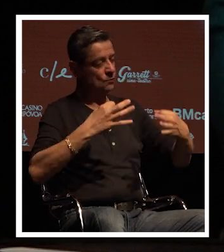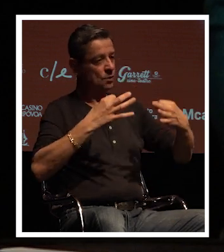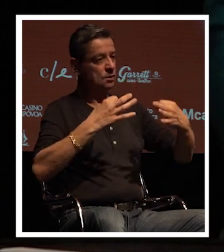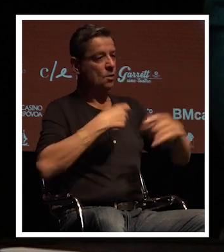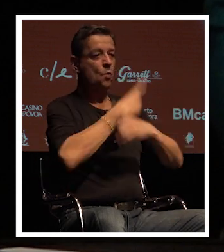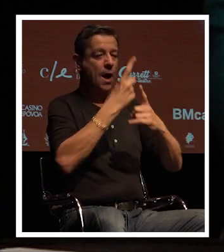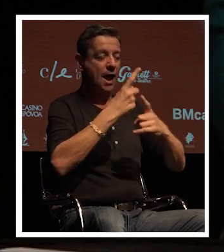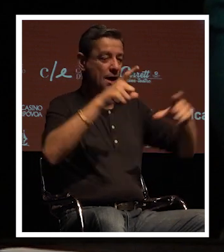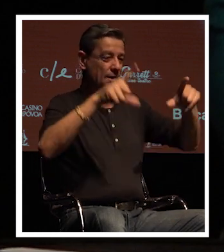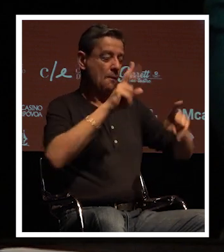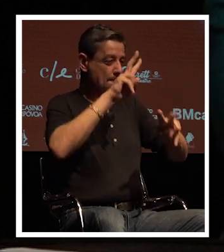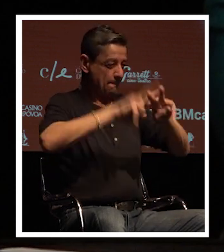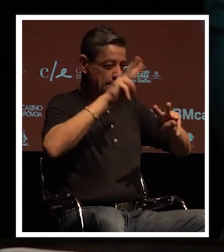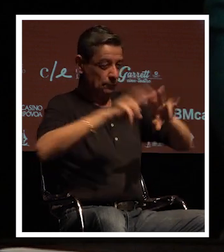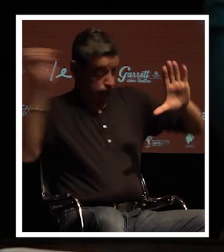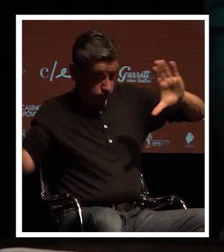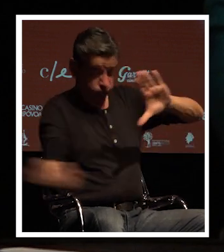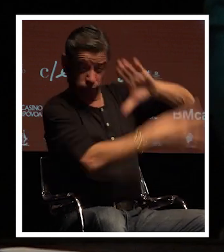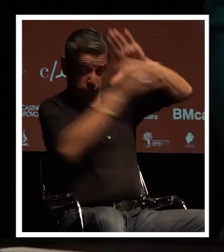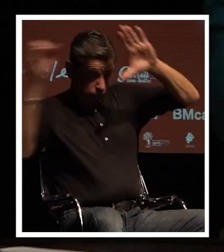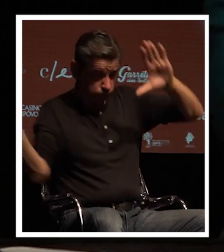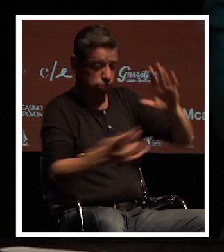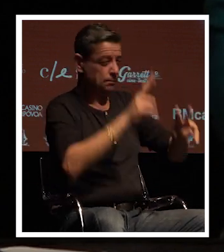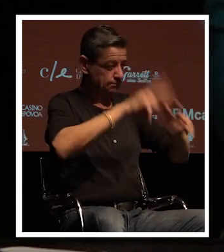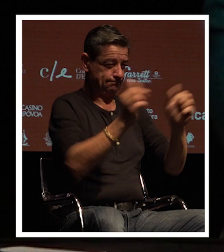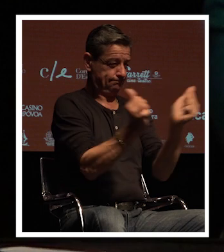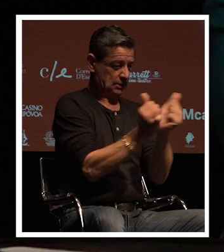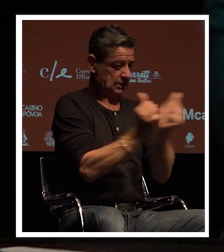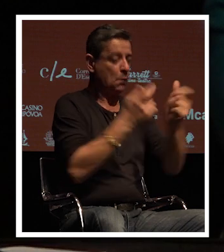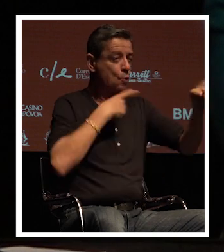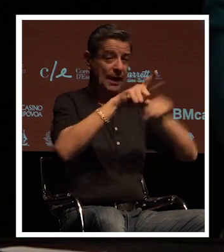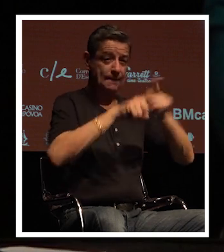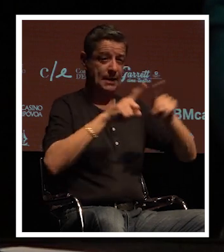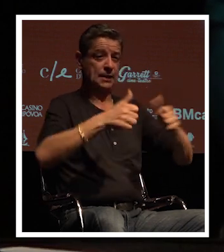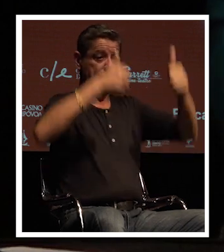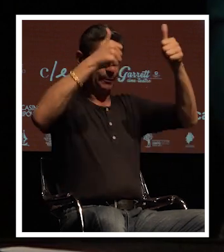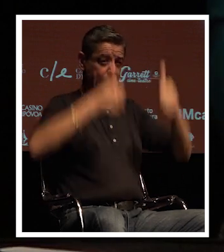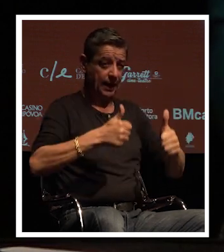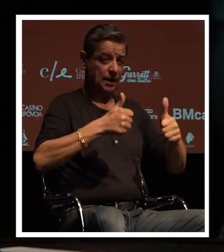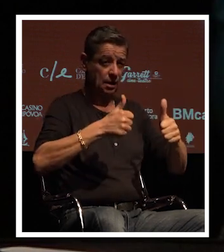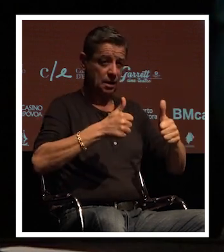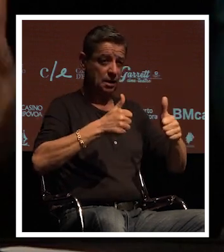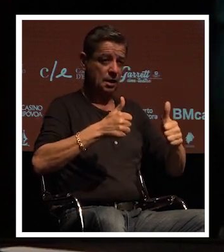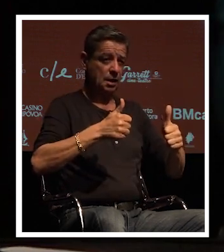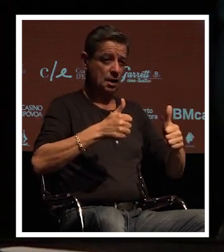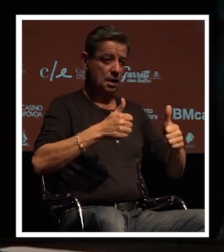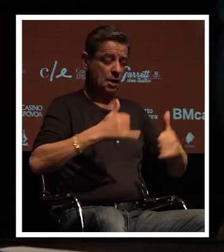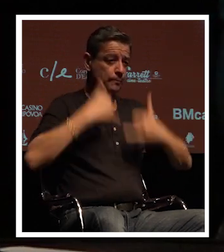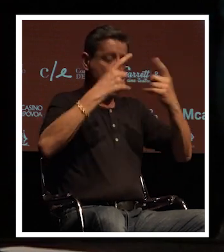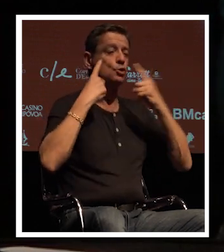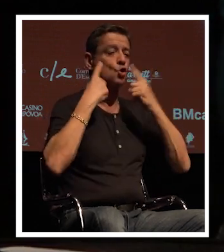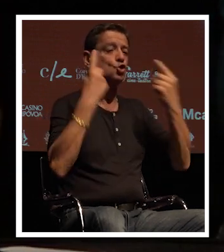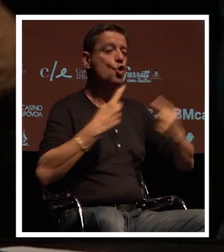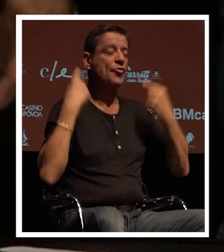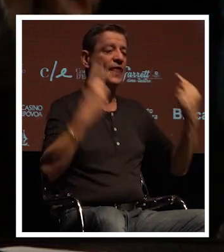campos de concentração eh aqueles que alinhavam Politicamente correto não é e que e que eles próprios judeus